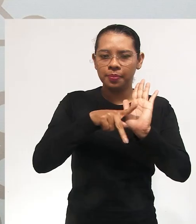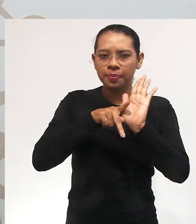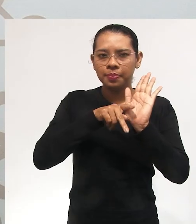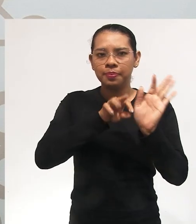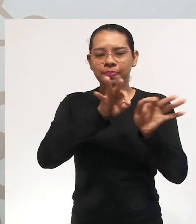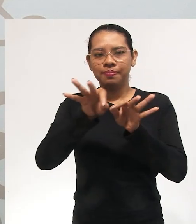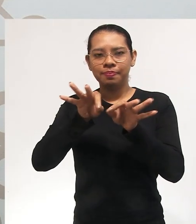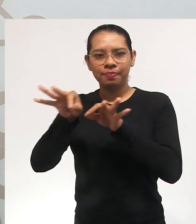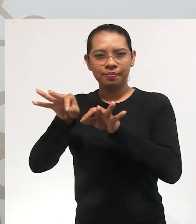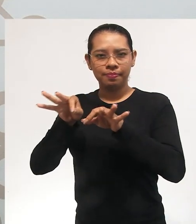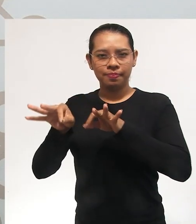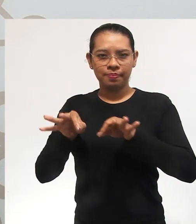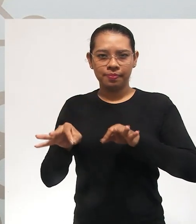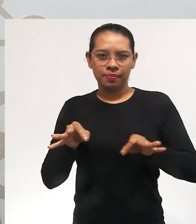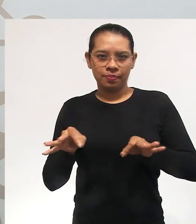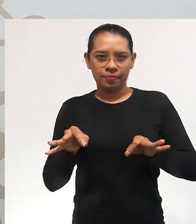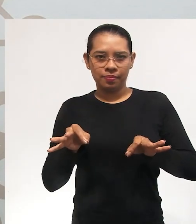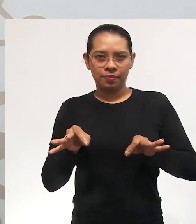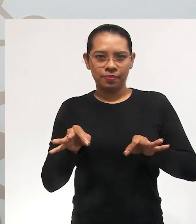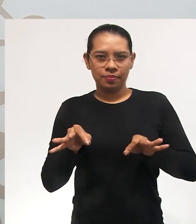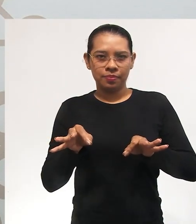promover que os alunos,